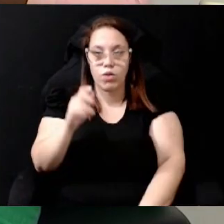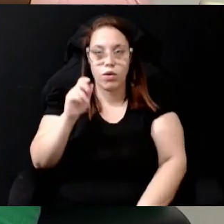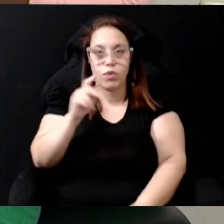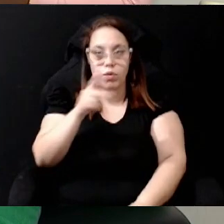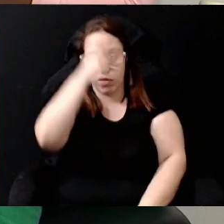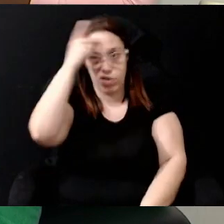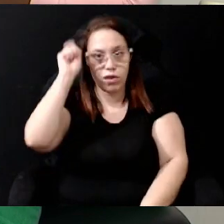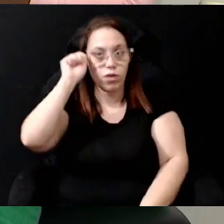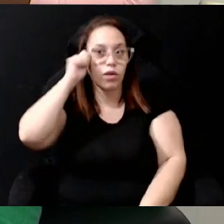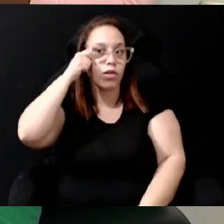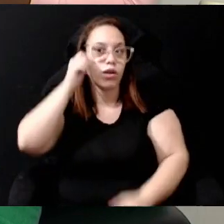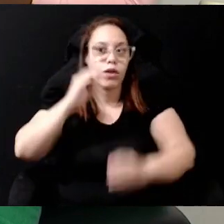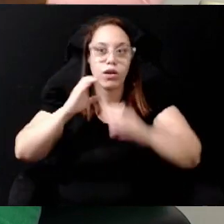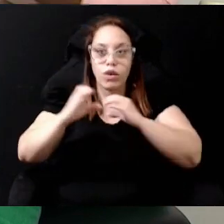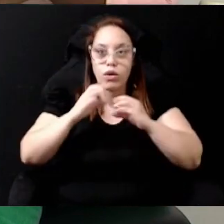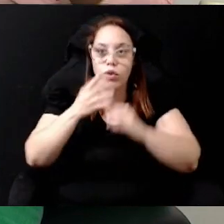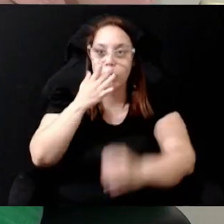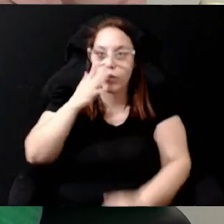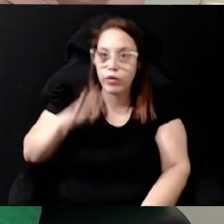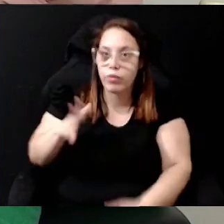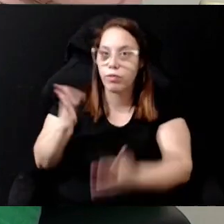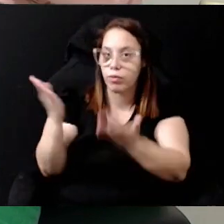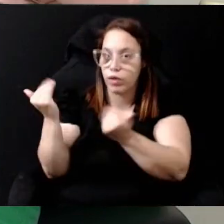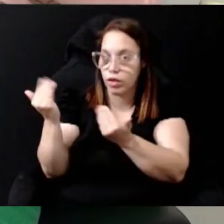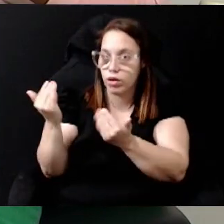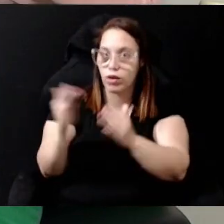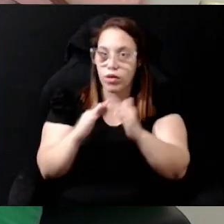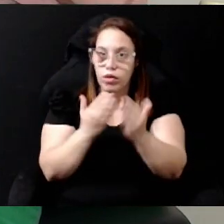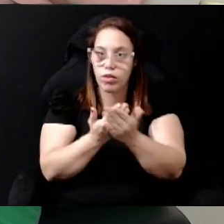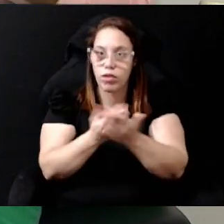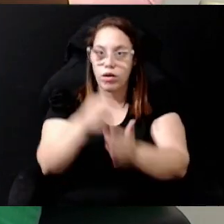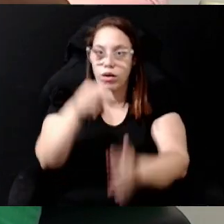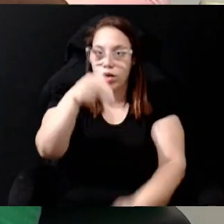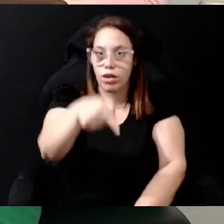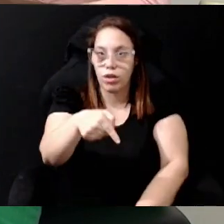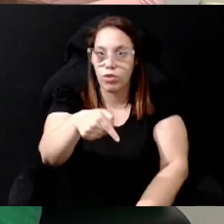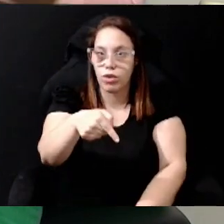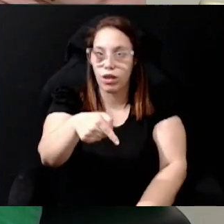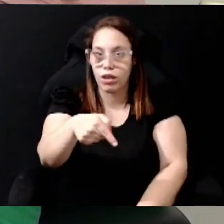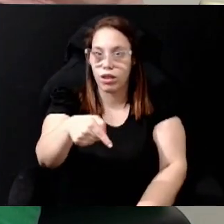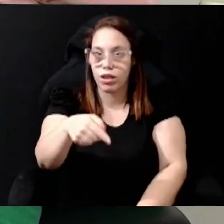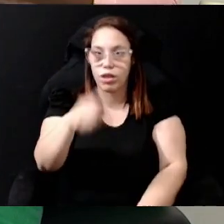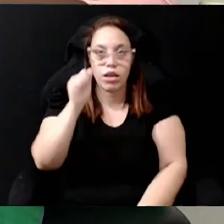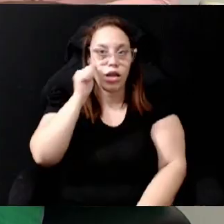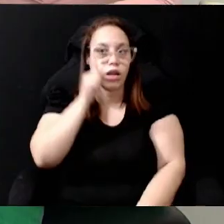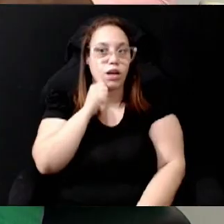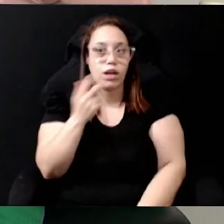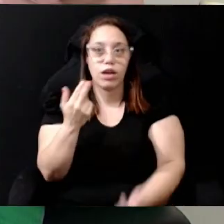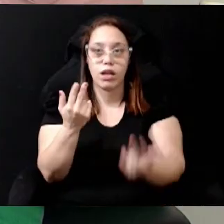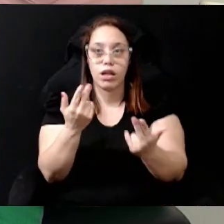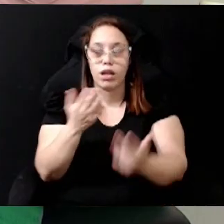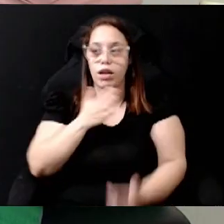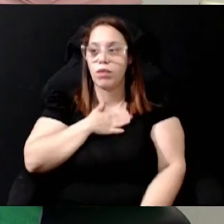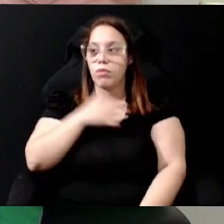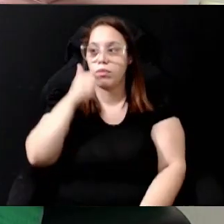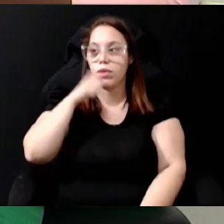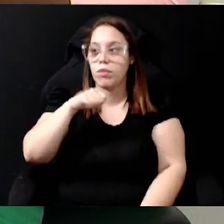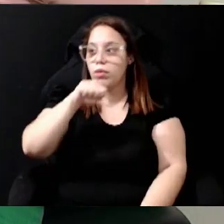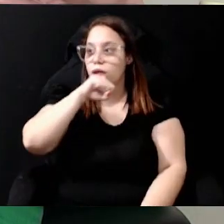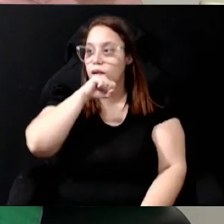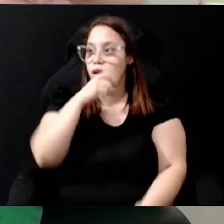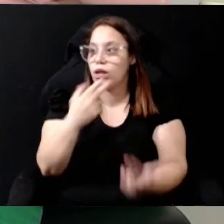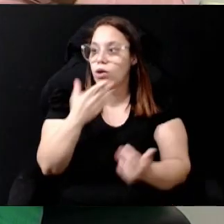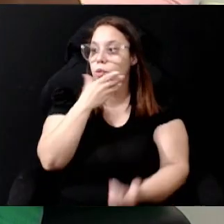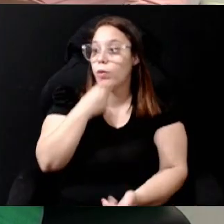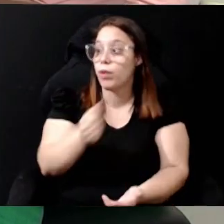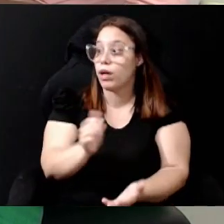não, mas que tem personagens negros, e a professora conta para aquela criança, para aquele jovem na escola, ele fala, olha, eu estou ali. Aquela mulher da história é